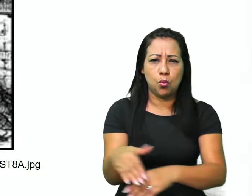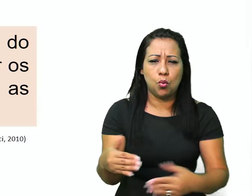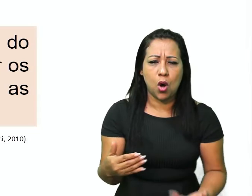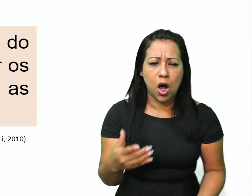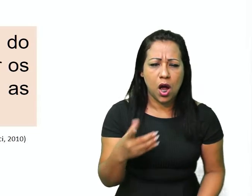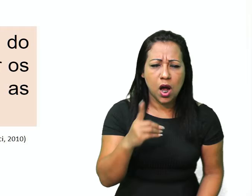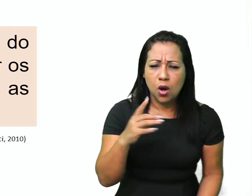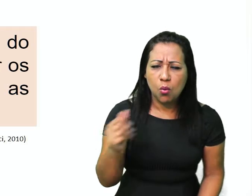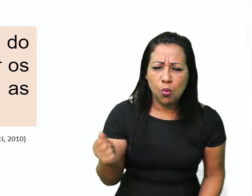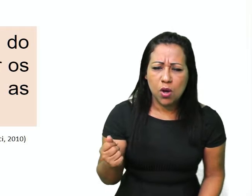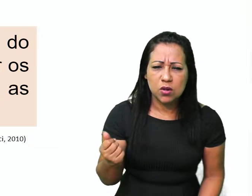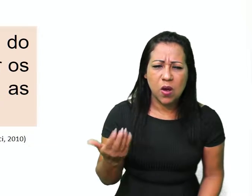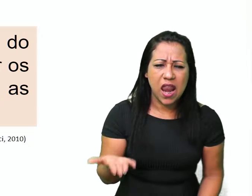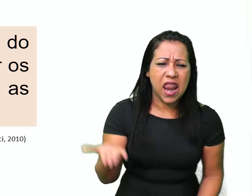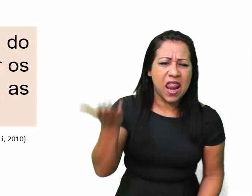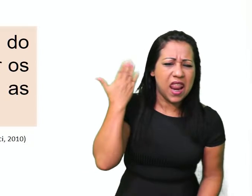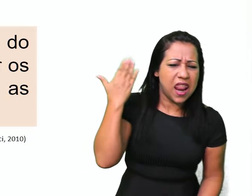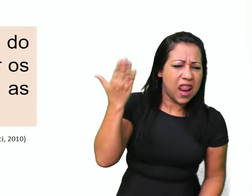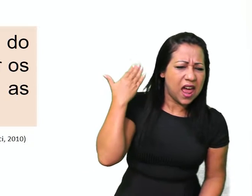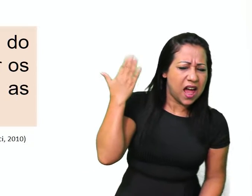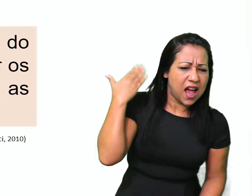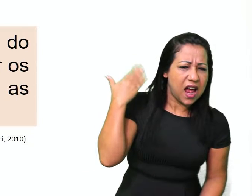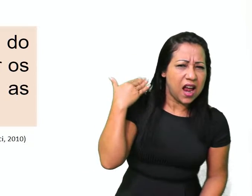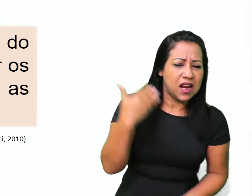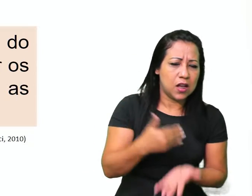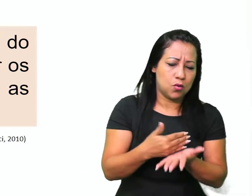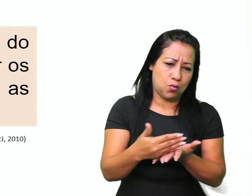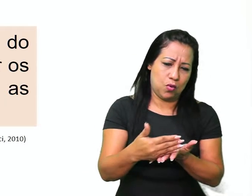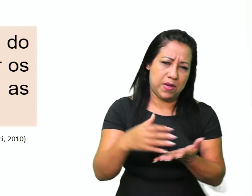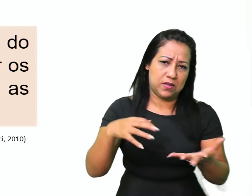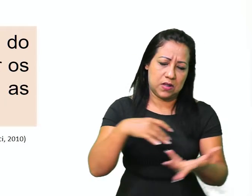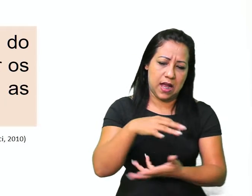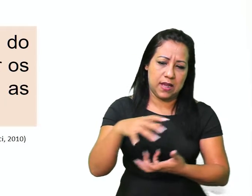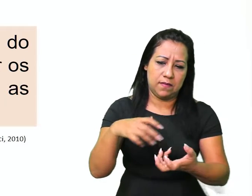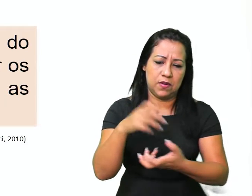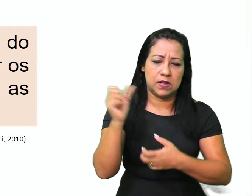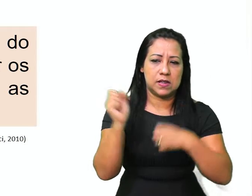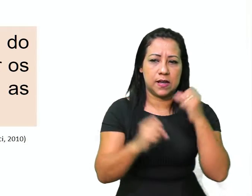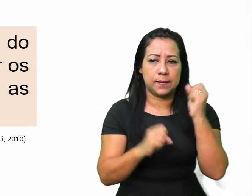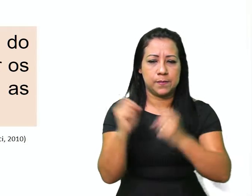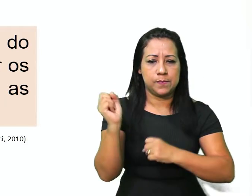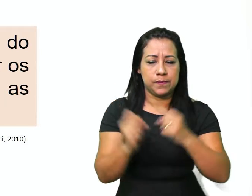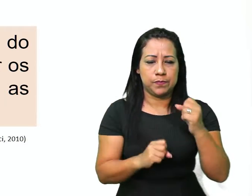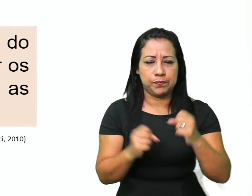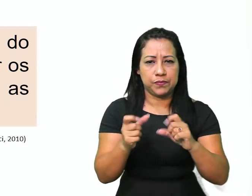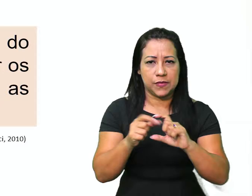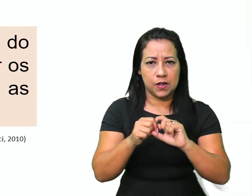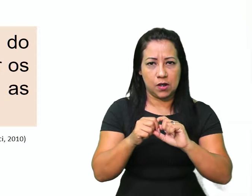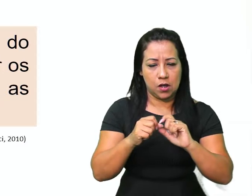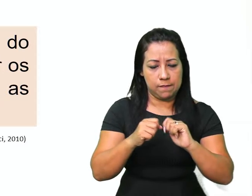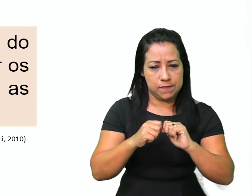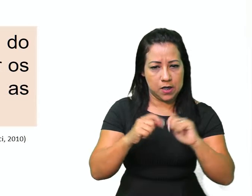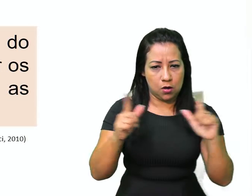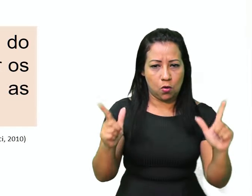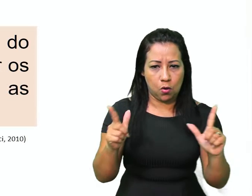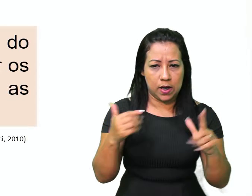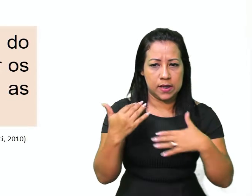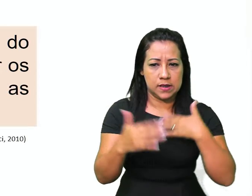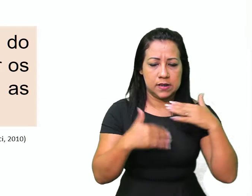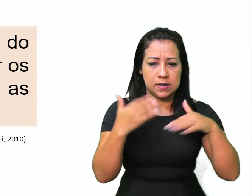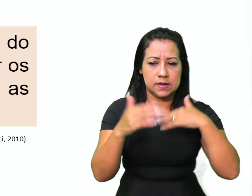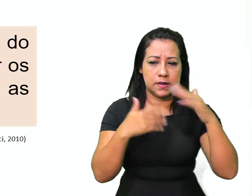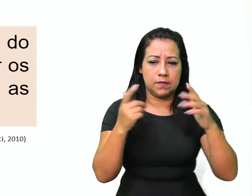na Europa. Tá? Ficou claro que o desenvolvimento econômico, baseado nas forças de